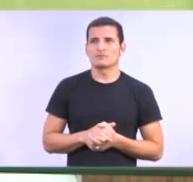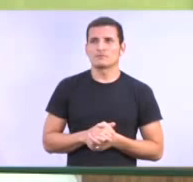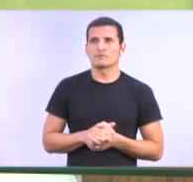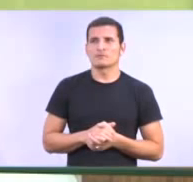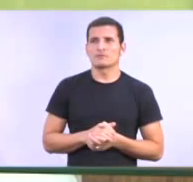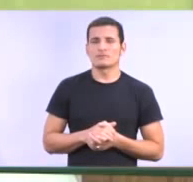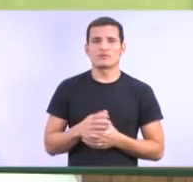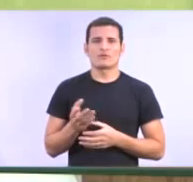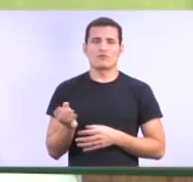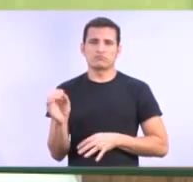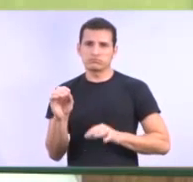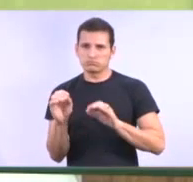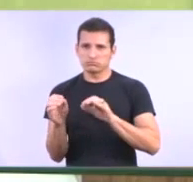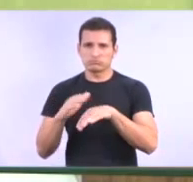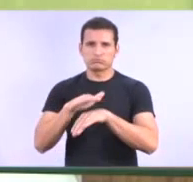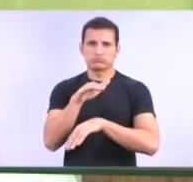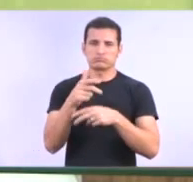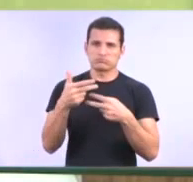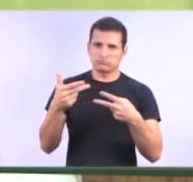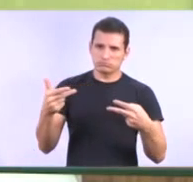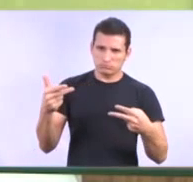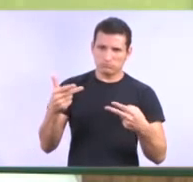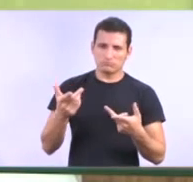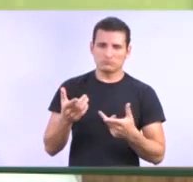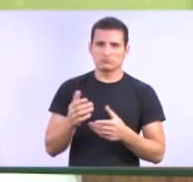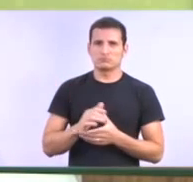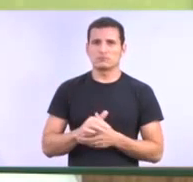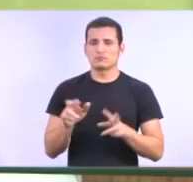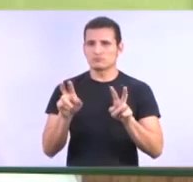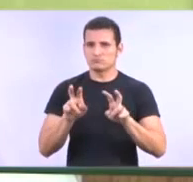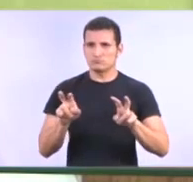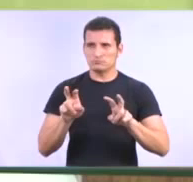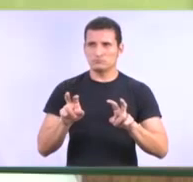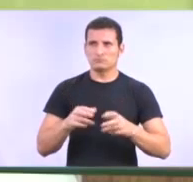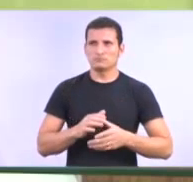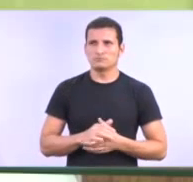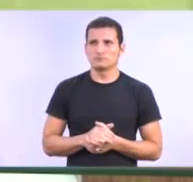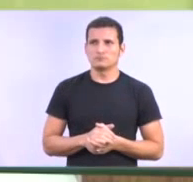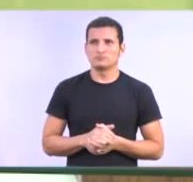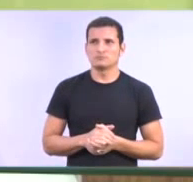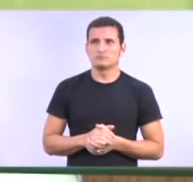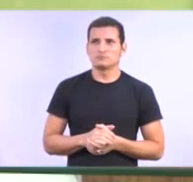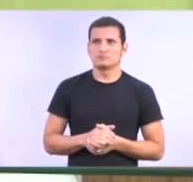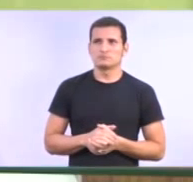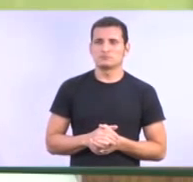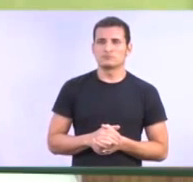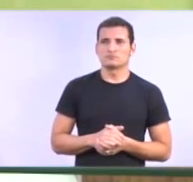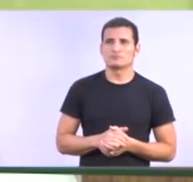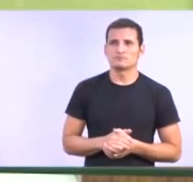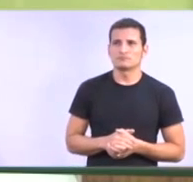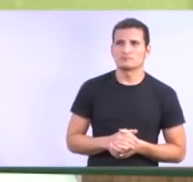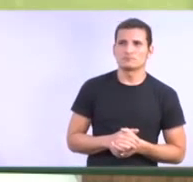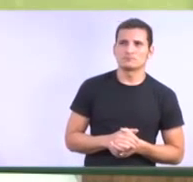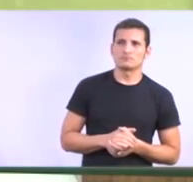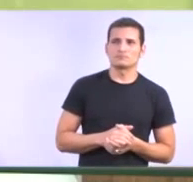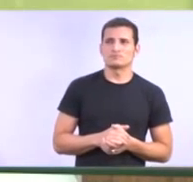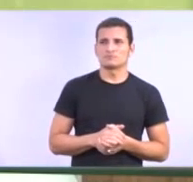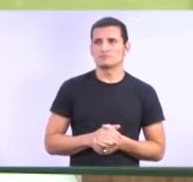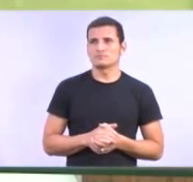mais equipamentos, adicionando mais equipamentos de comutação. Né? E depois a parte também, que seria, no